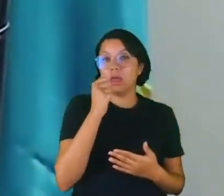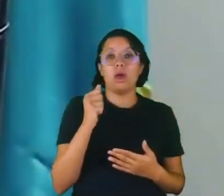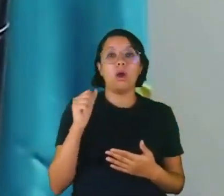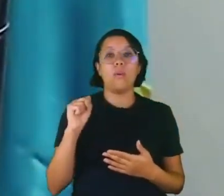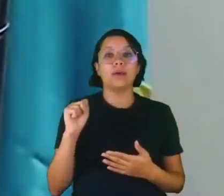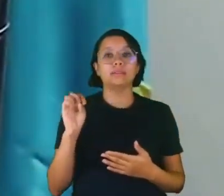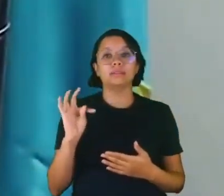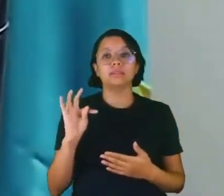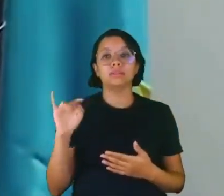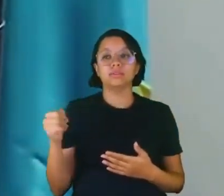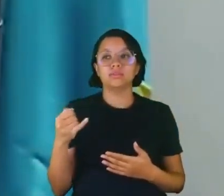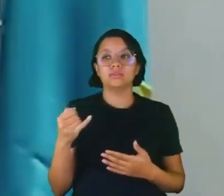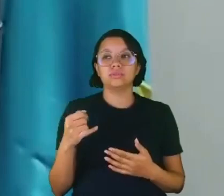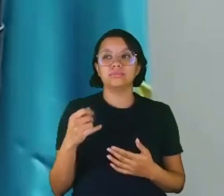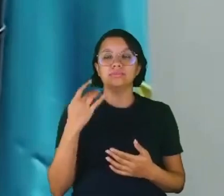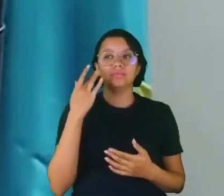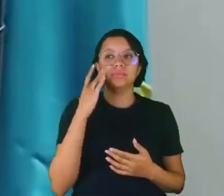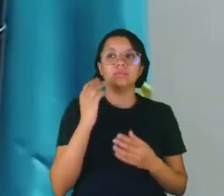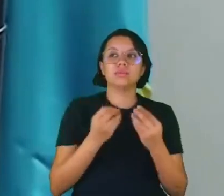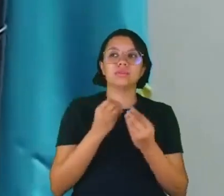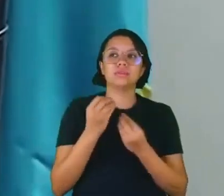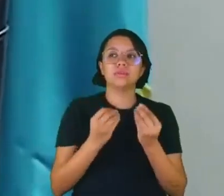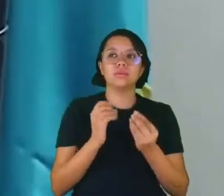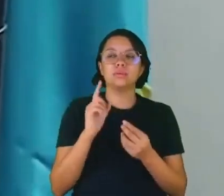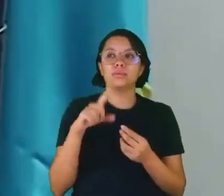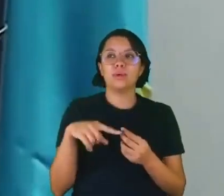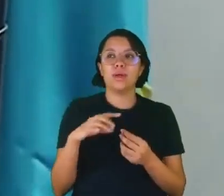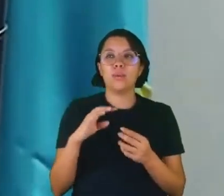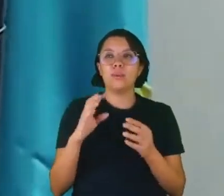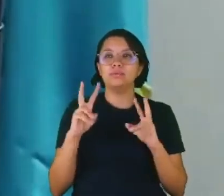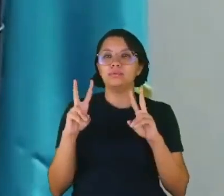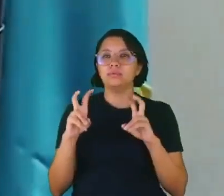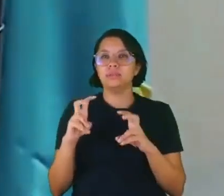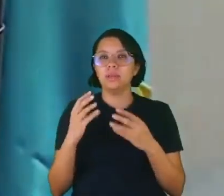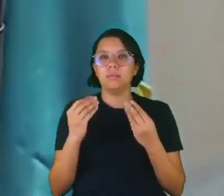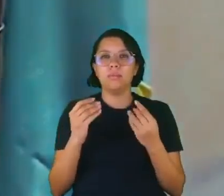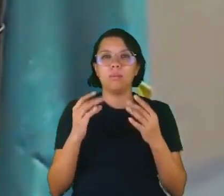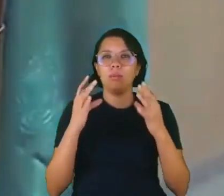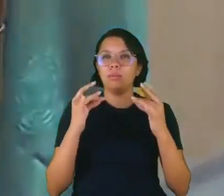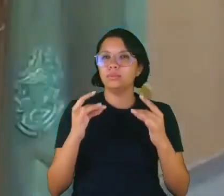Vamos limitar isso, eu não sei como. É um tema extremamente